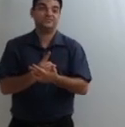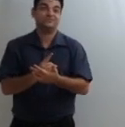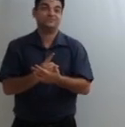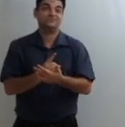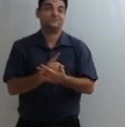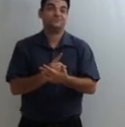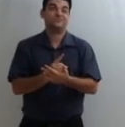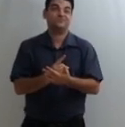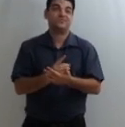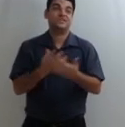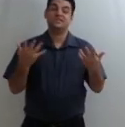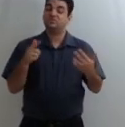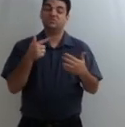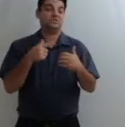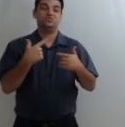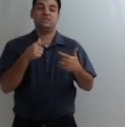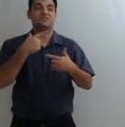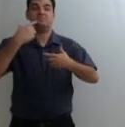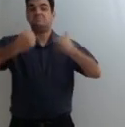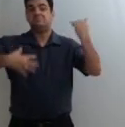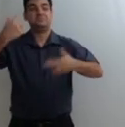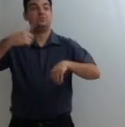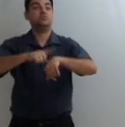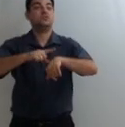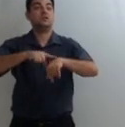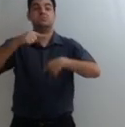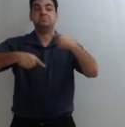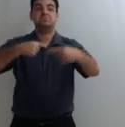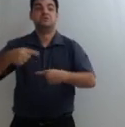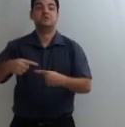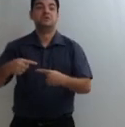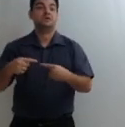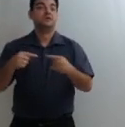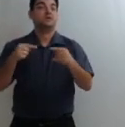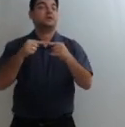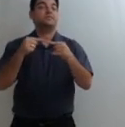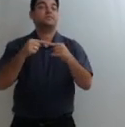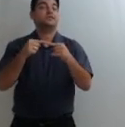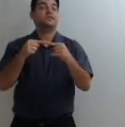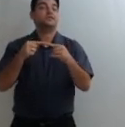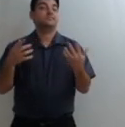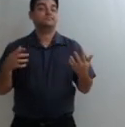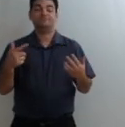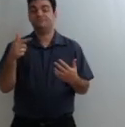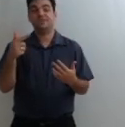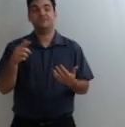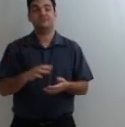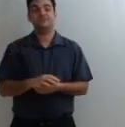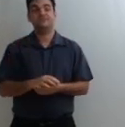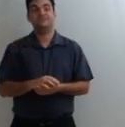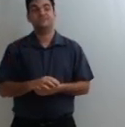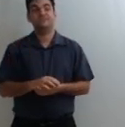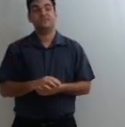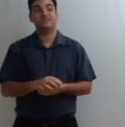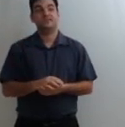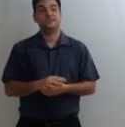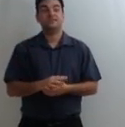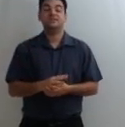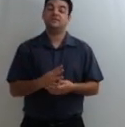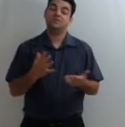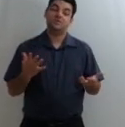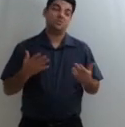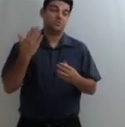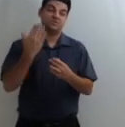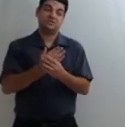houve alegação de prescrição retroativa quanto a esse delito no apelo nobre do agravante. Tal